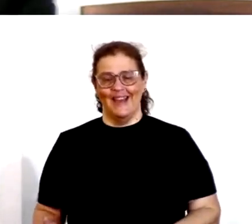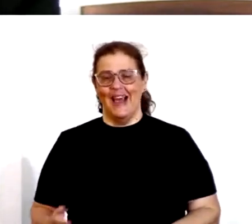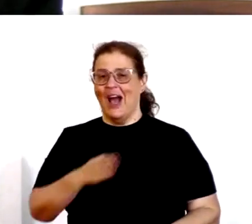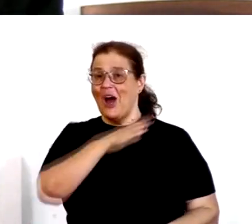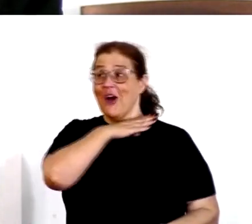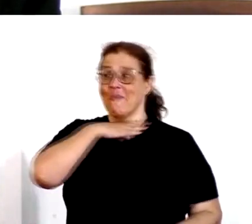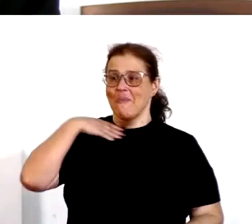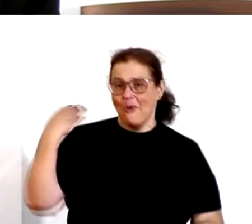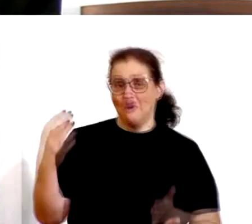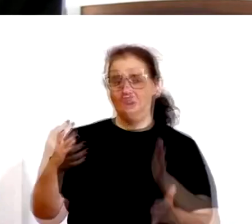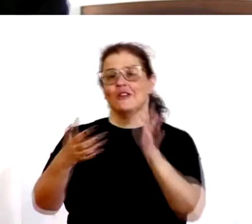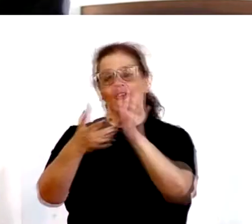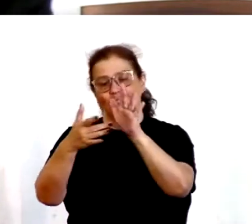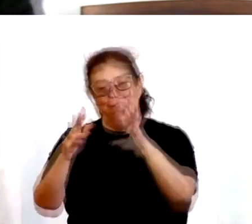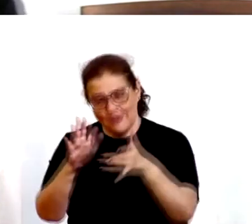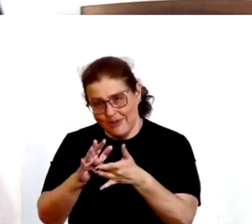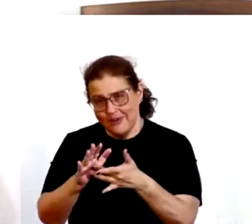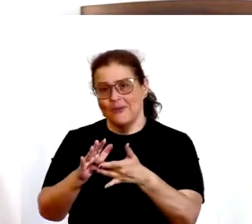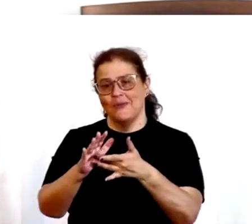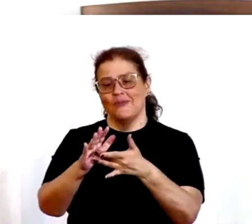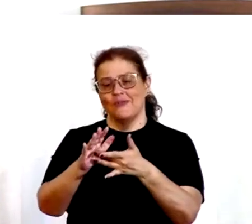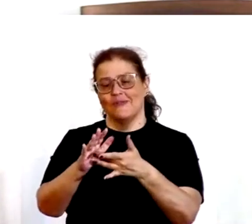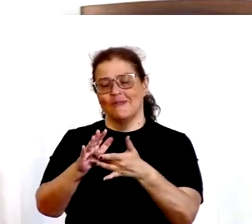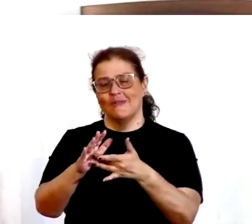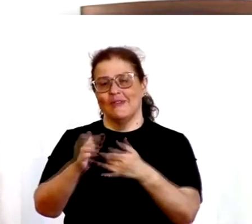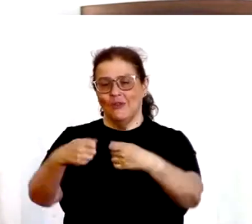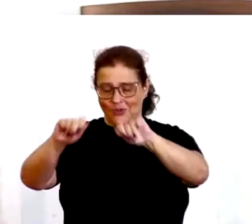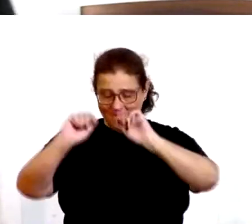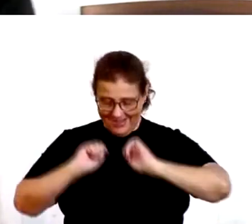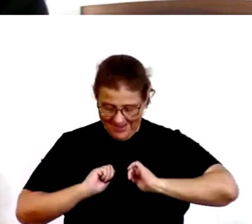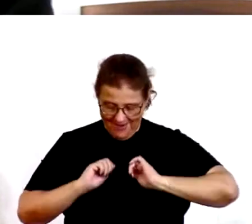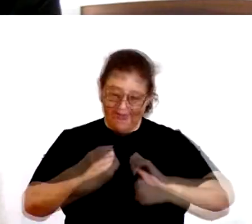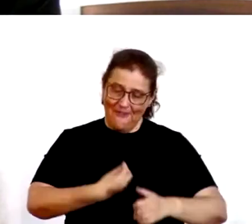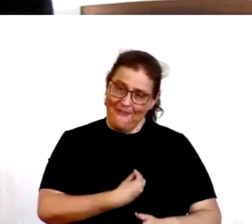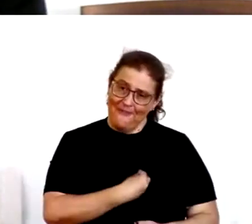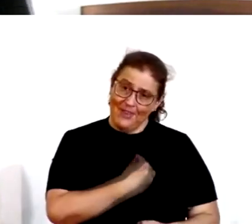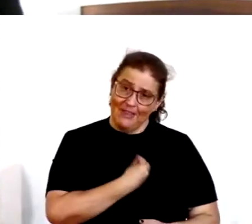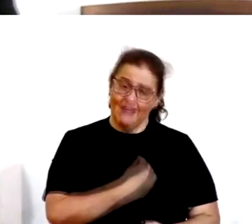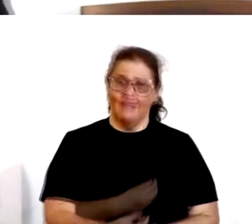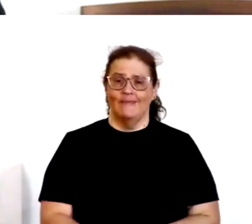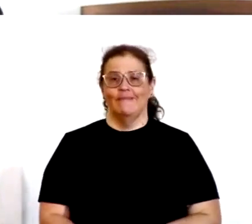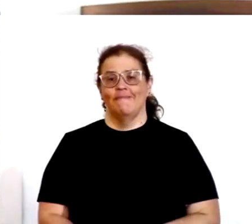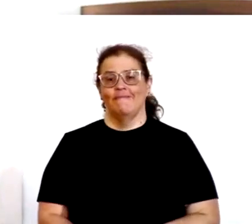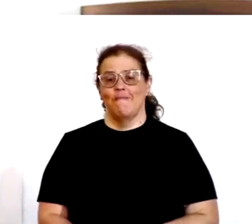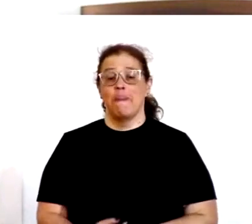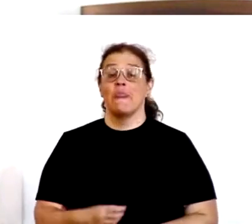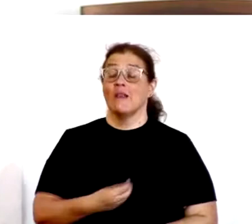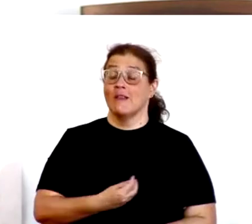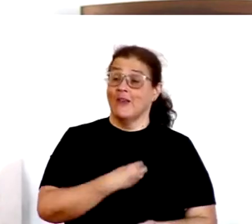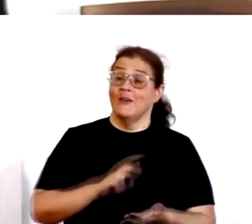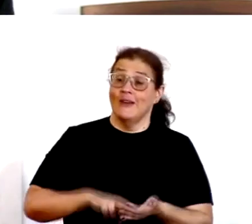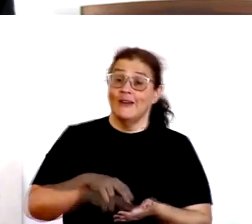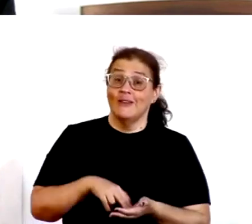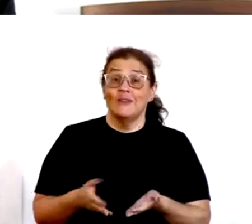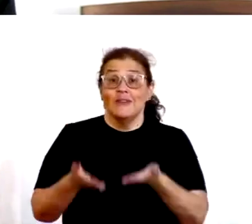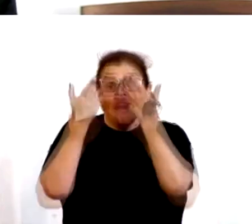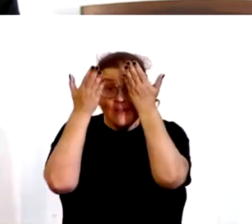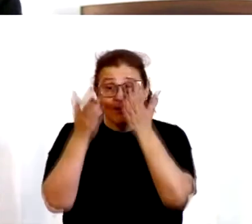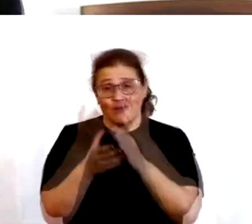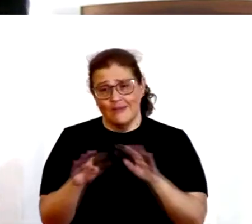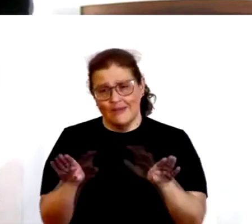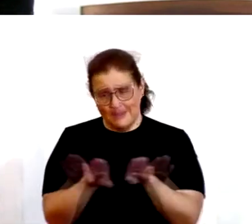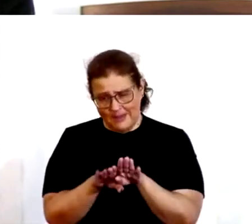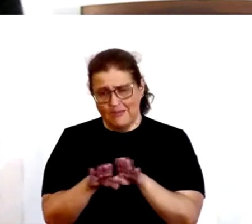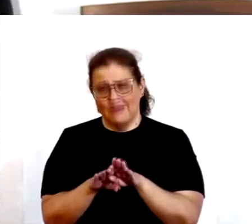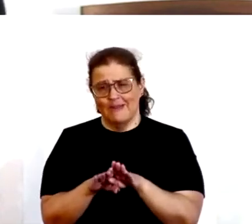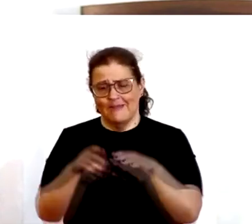levou para a morte, mas a ressurreição de Cristo nos levou para a ressurreição em Cristo. E agora Ele nos